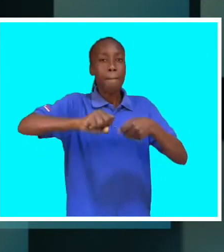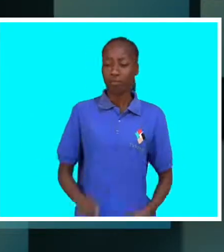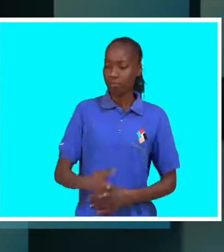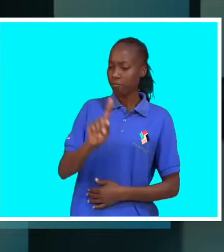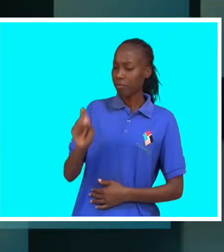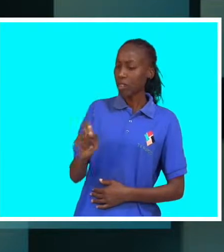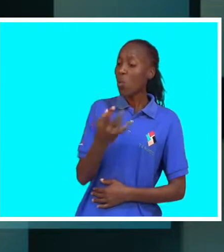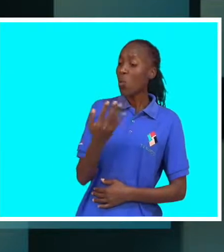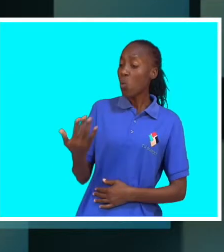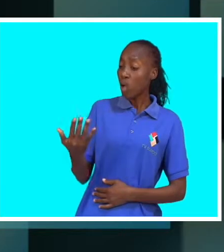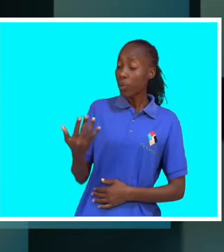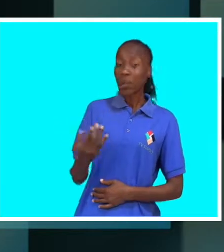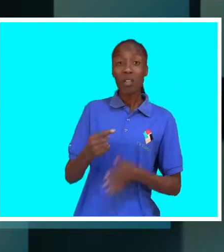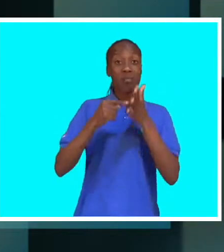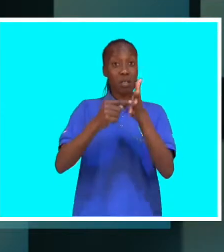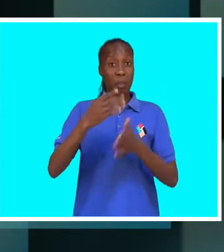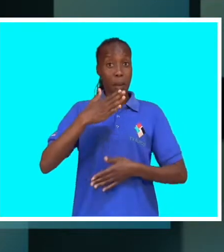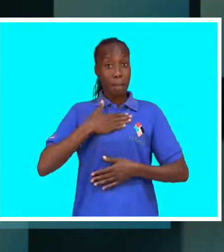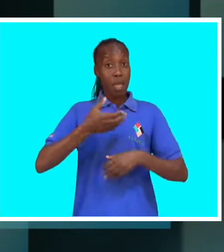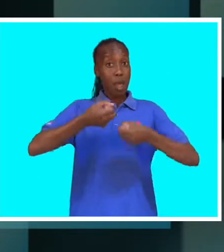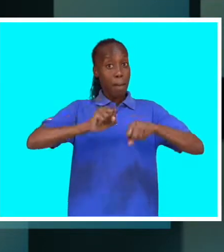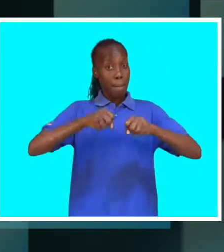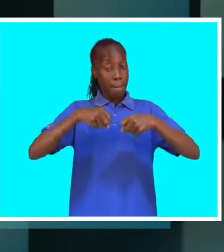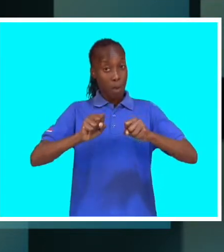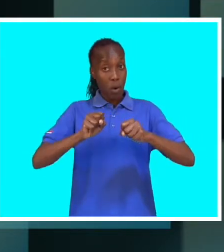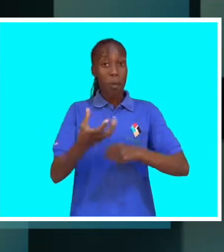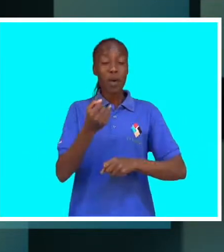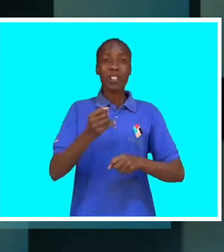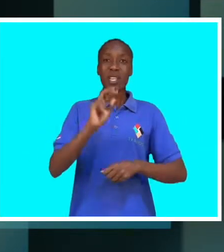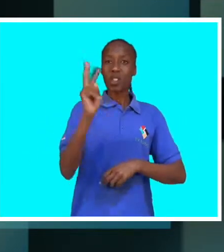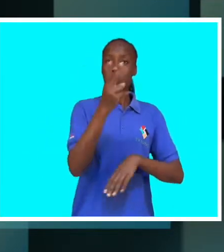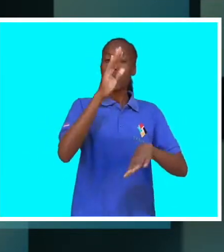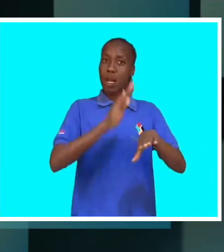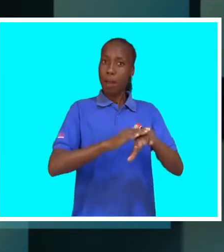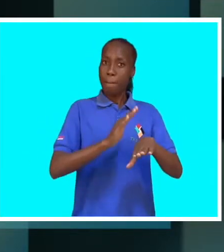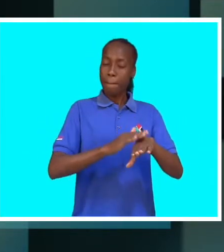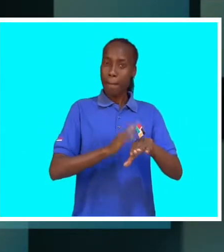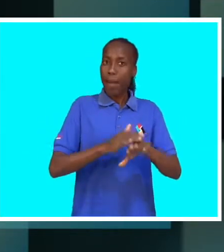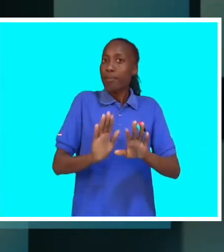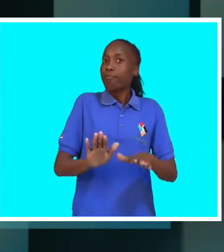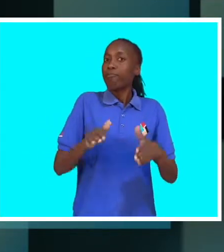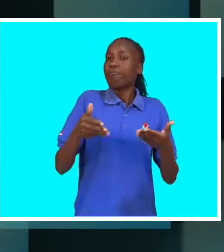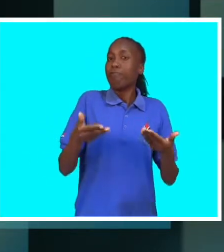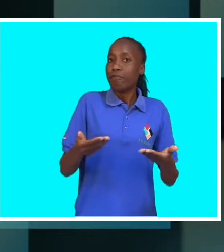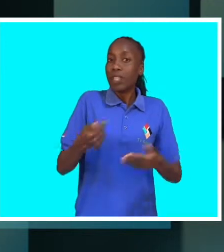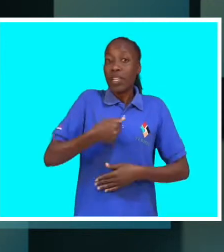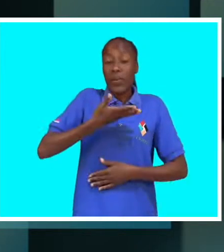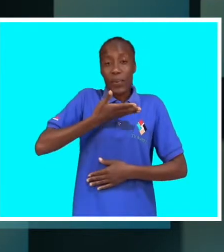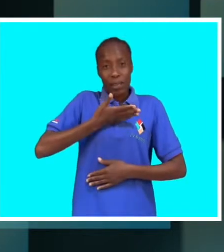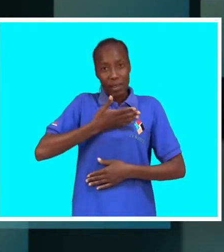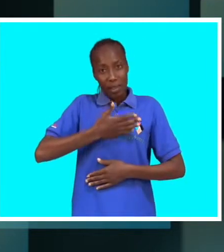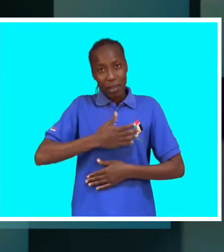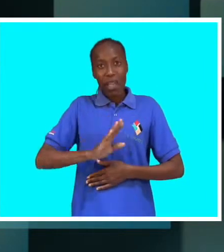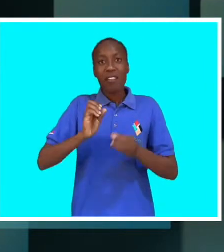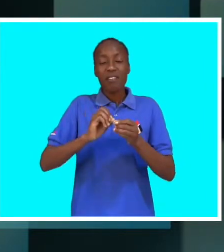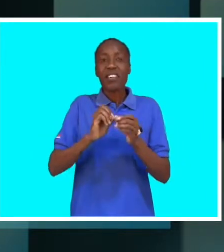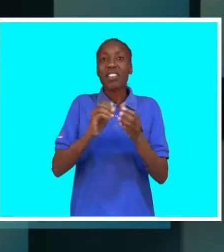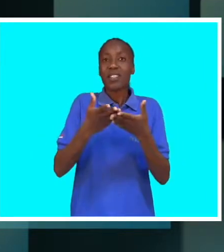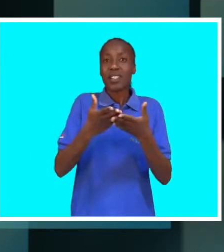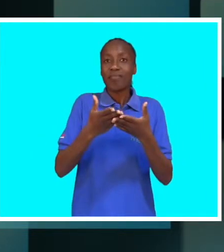mota. Quanto que seria, por exemplo, eu ter uma minha mota, não é? Pode ser da segunda mão, mas quero que